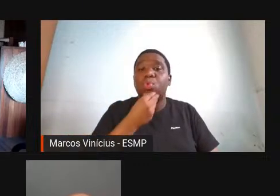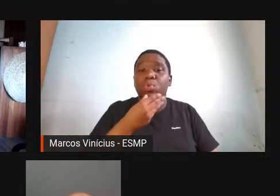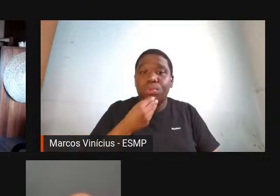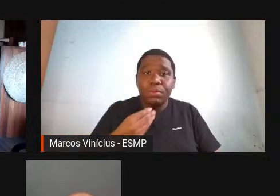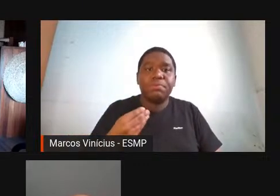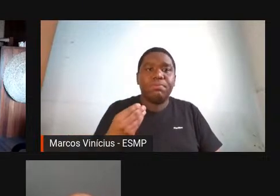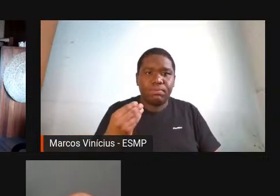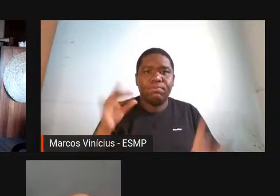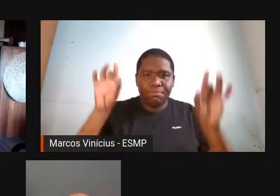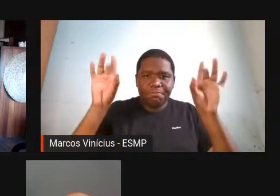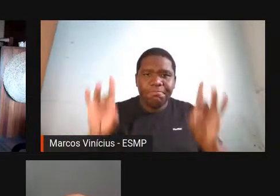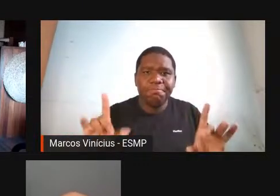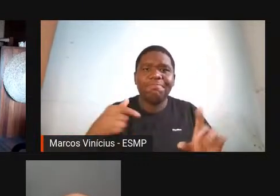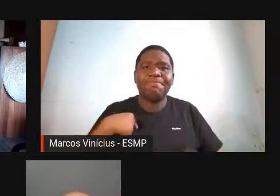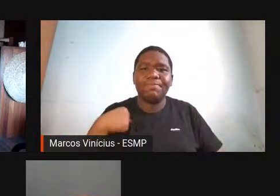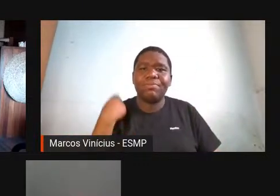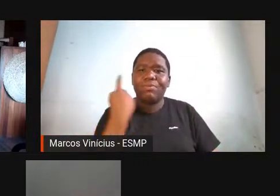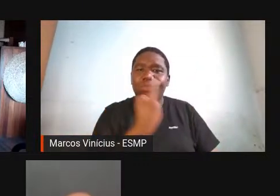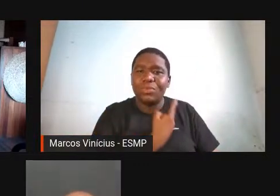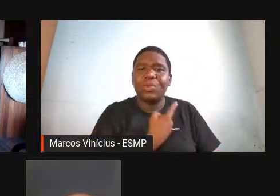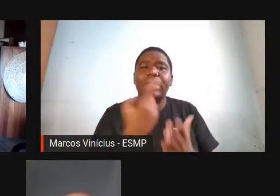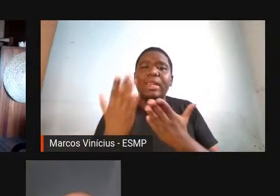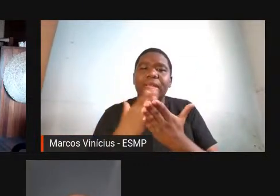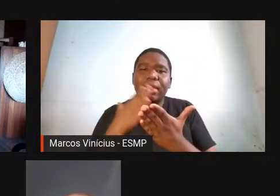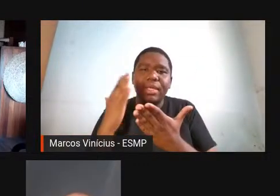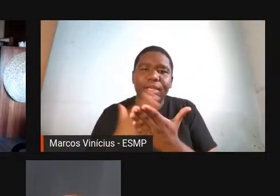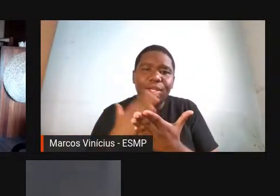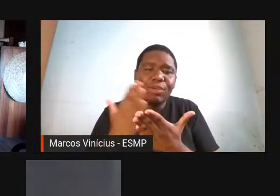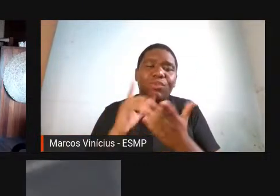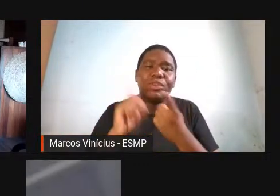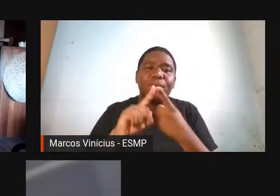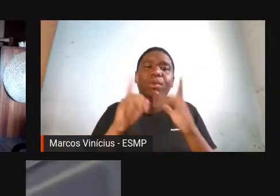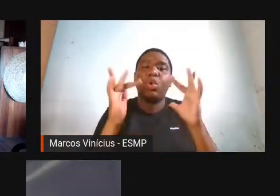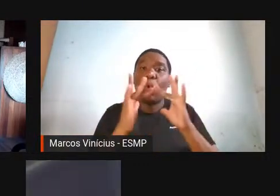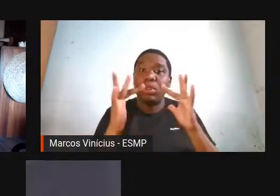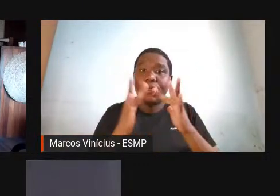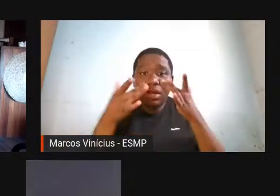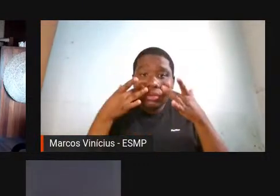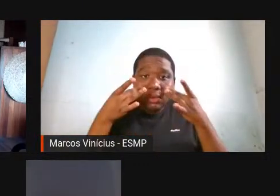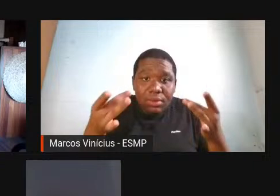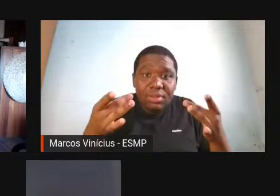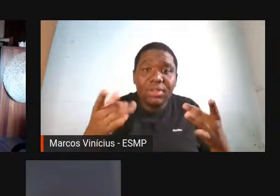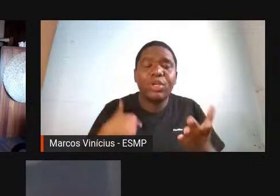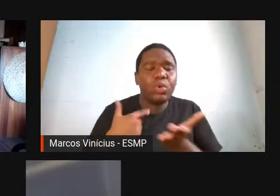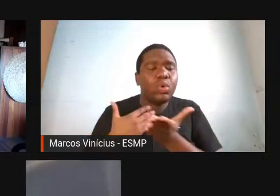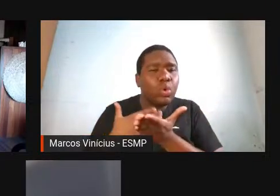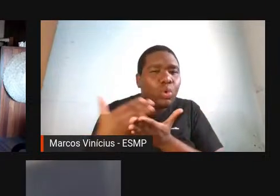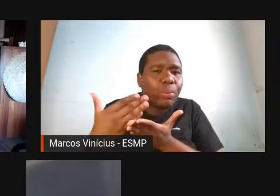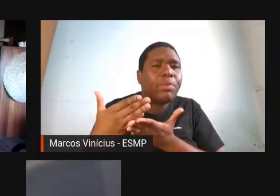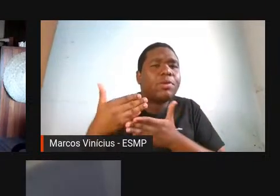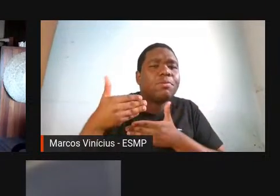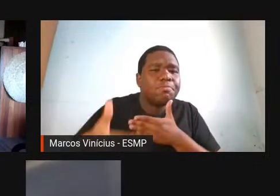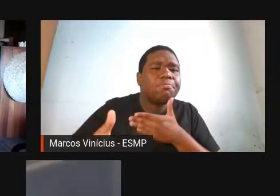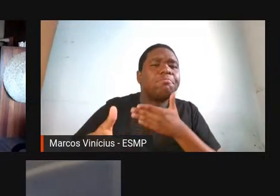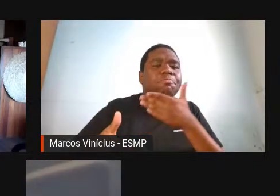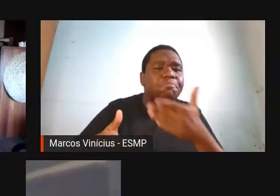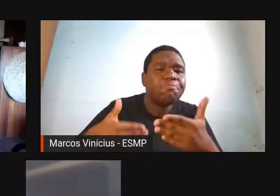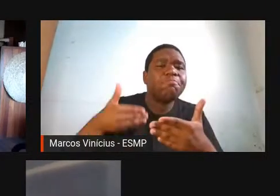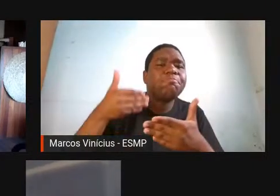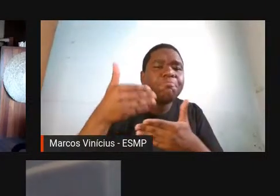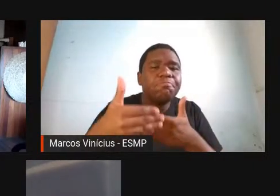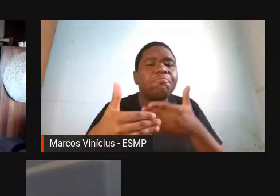quem nos livros e por contato pessoal, eu dei os primeiros passos